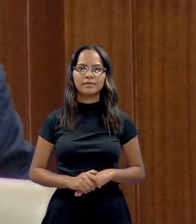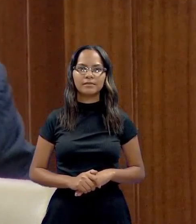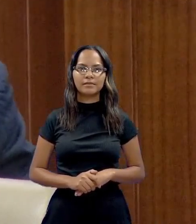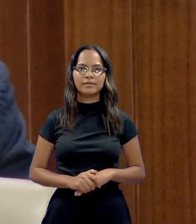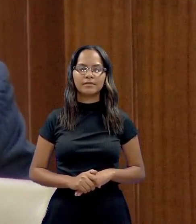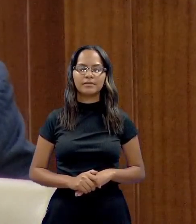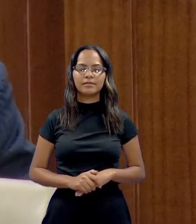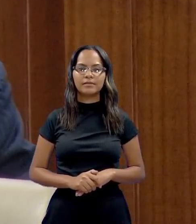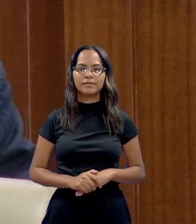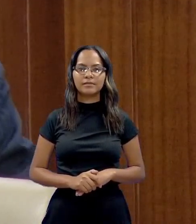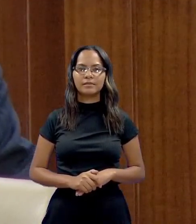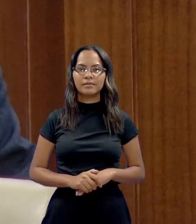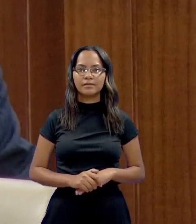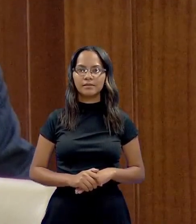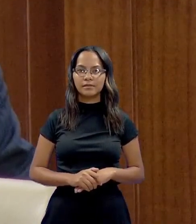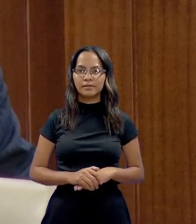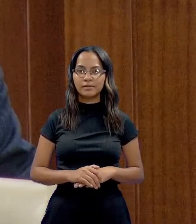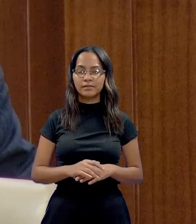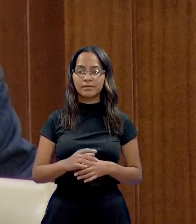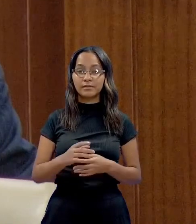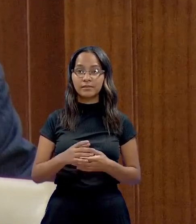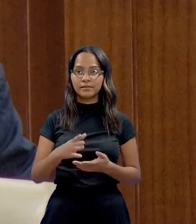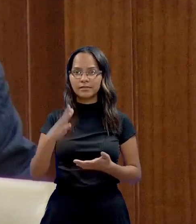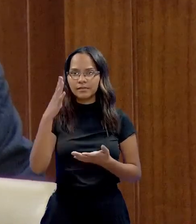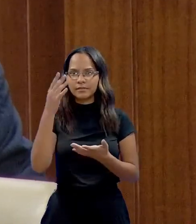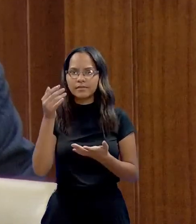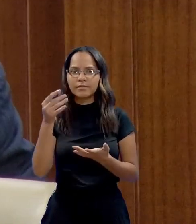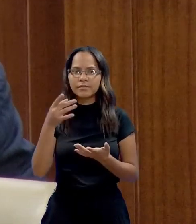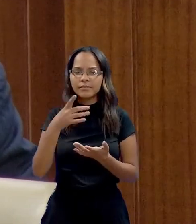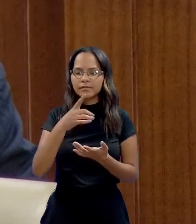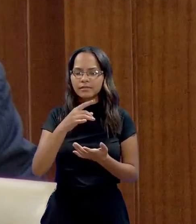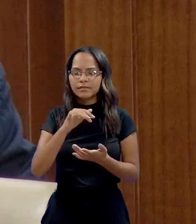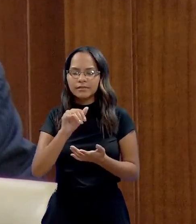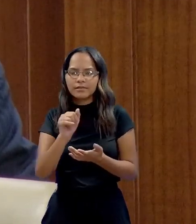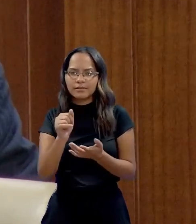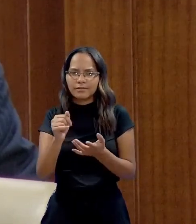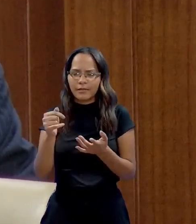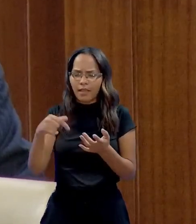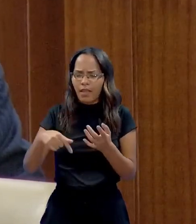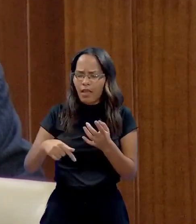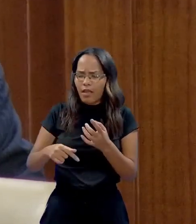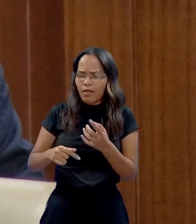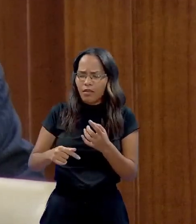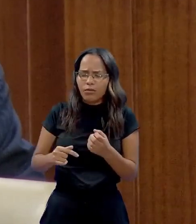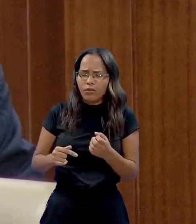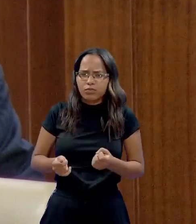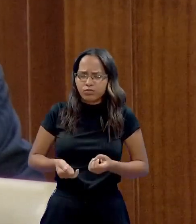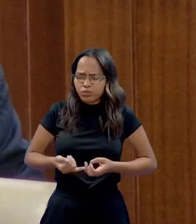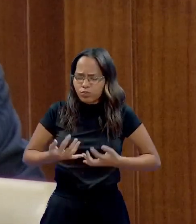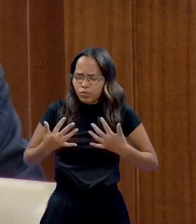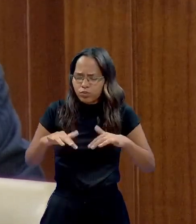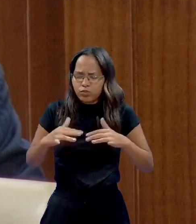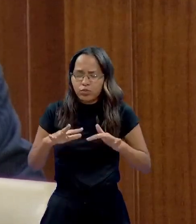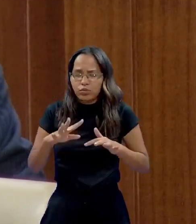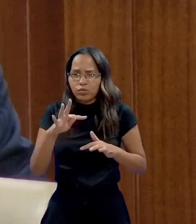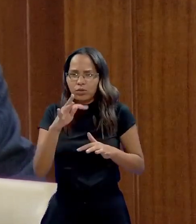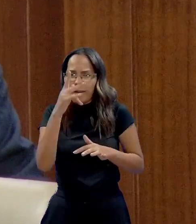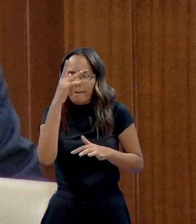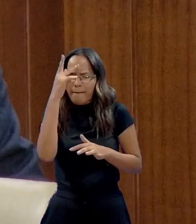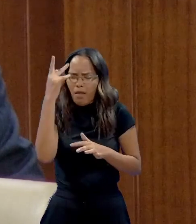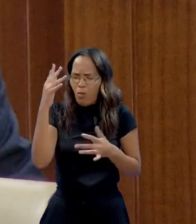Pois leis que aquele dia vem ardendo como fornalha, todos os soberbos e todos